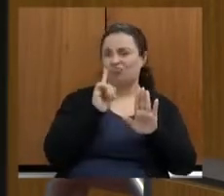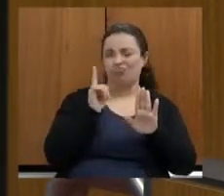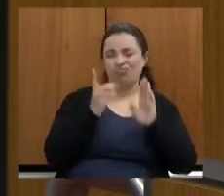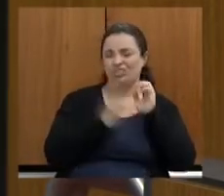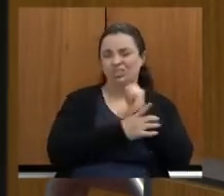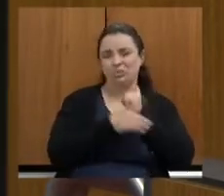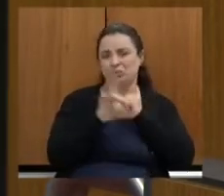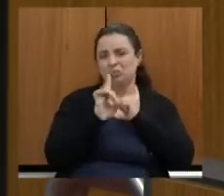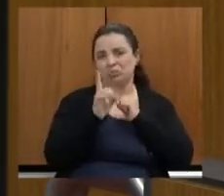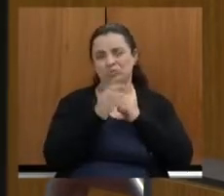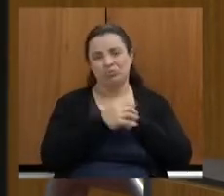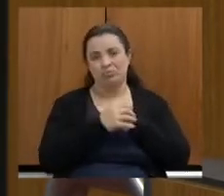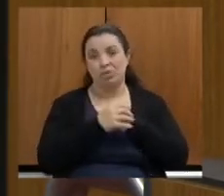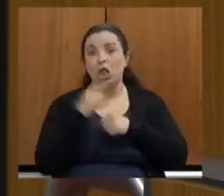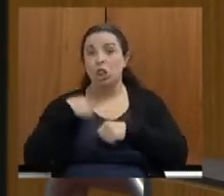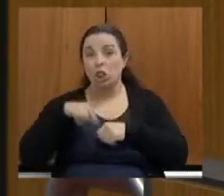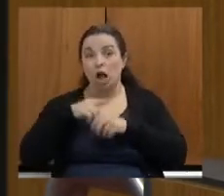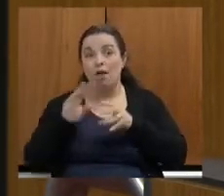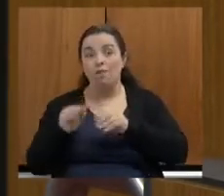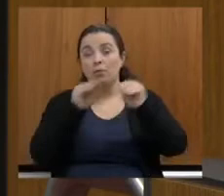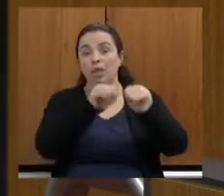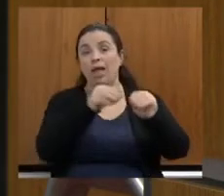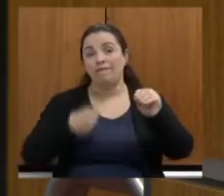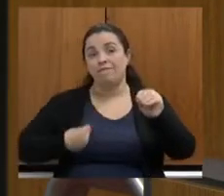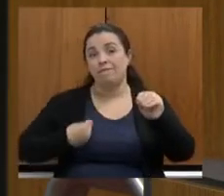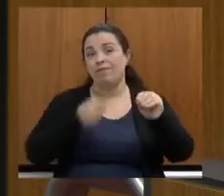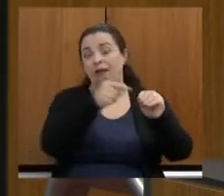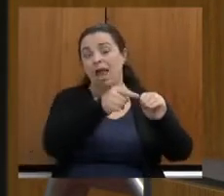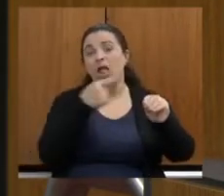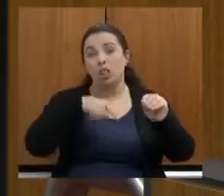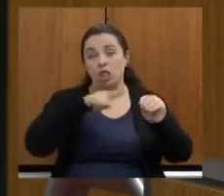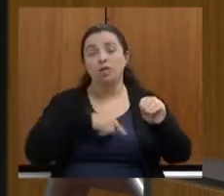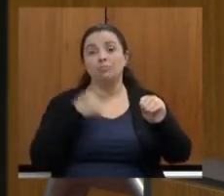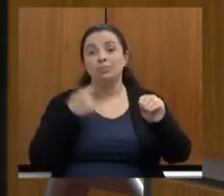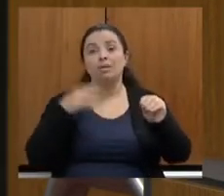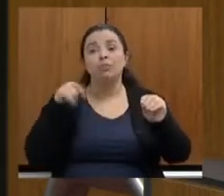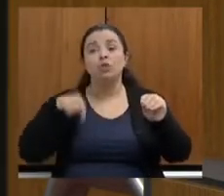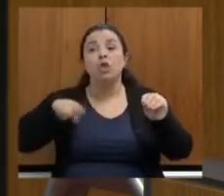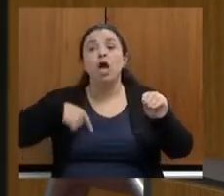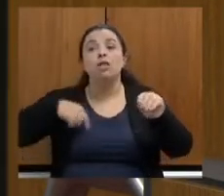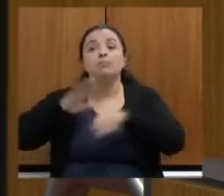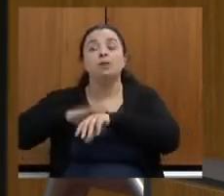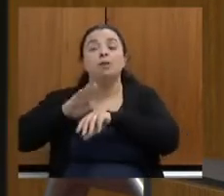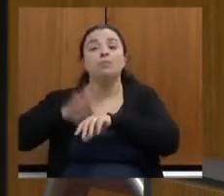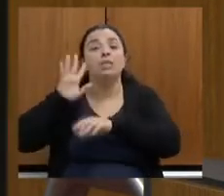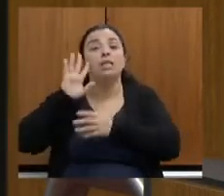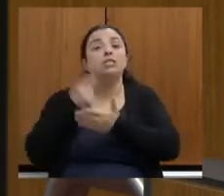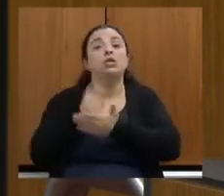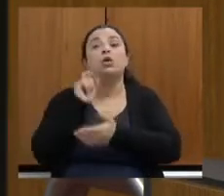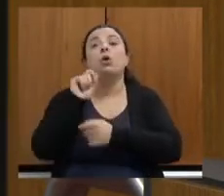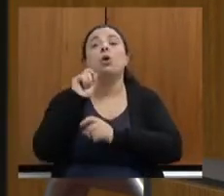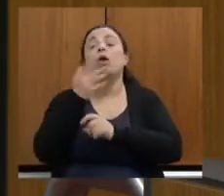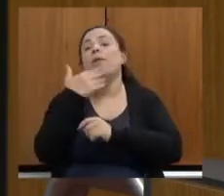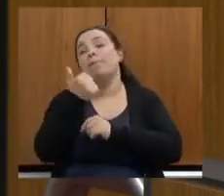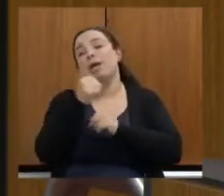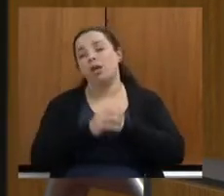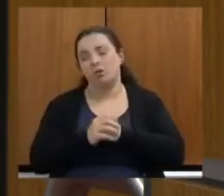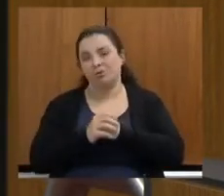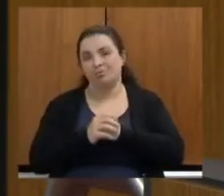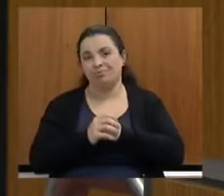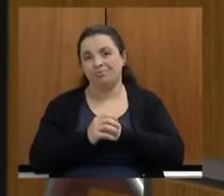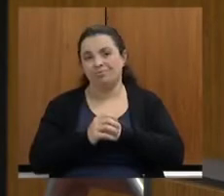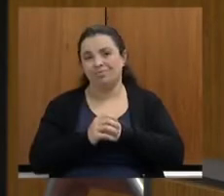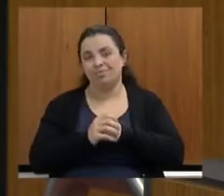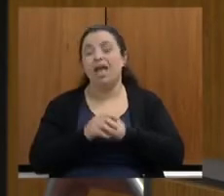ninguém melhor que nós para saber o que é melhor né a fundação renova vale essa marca é a bhp